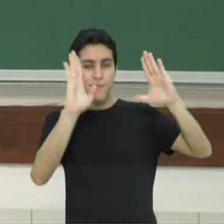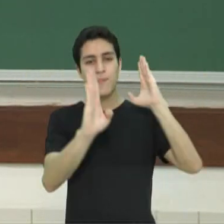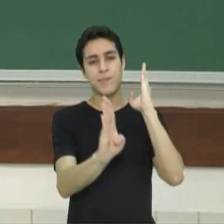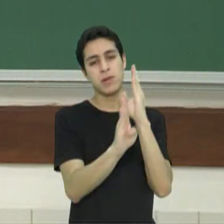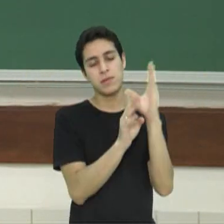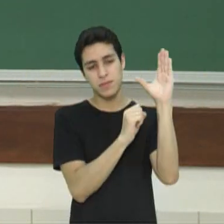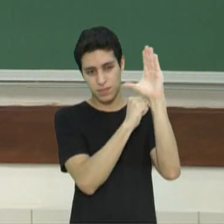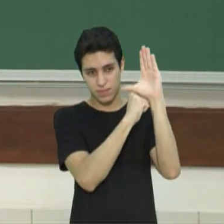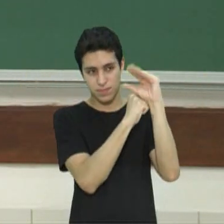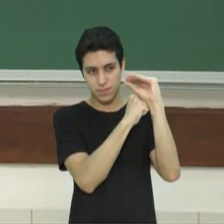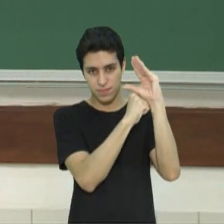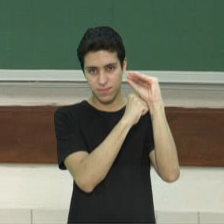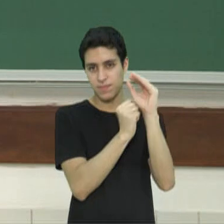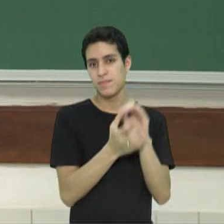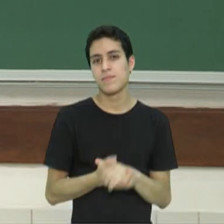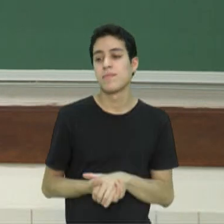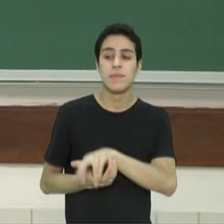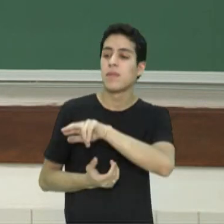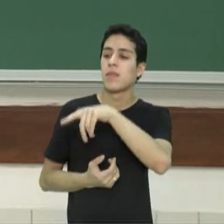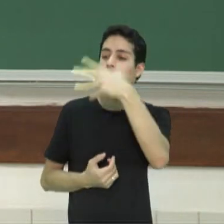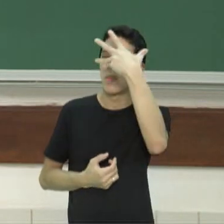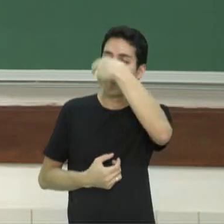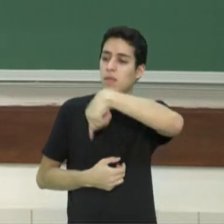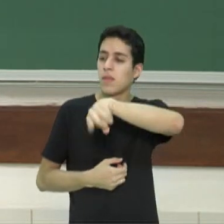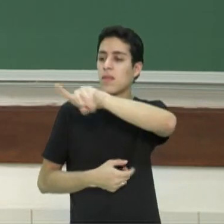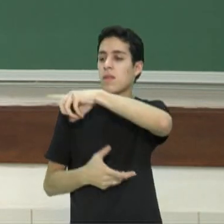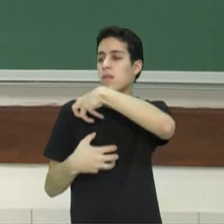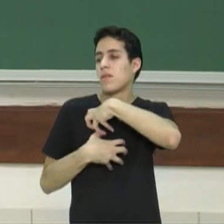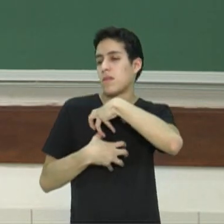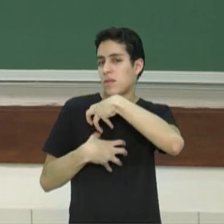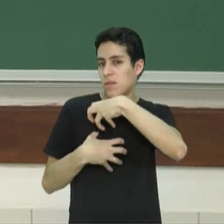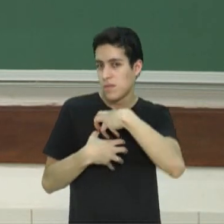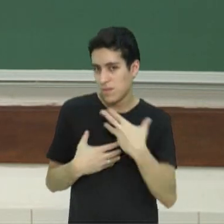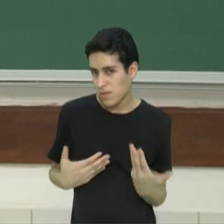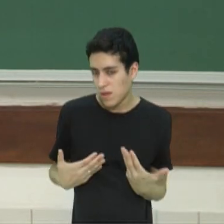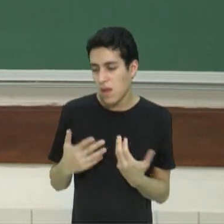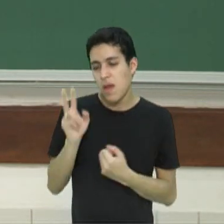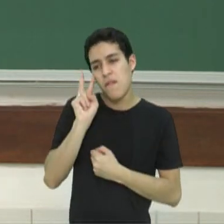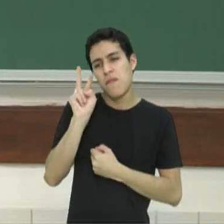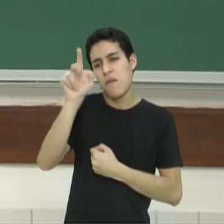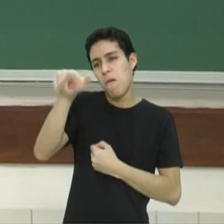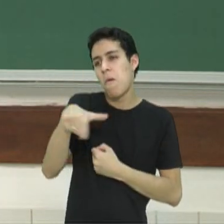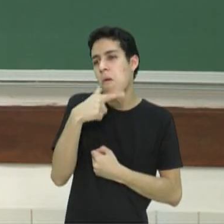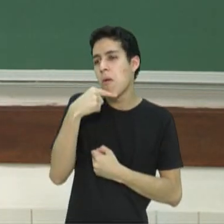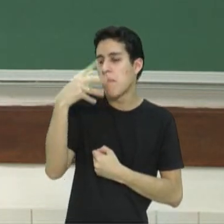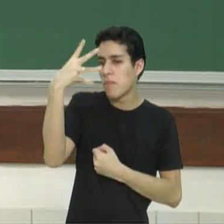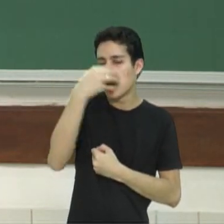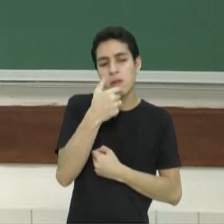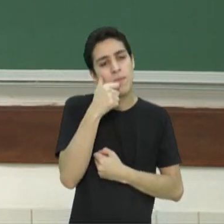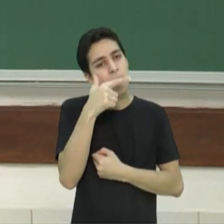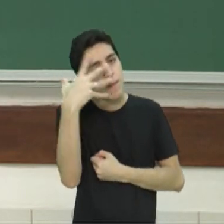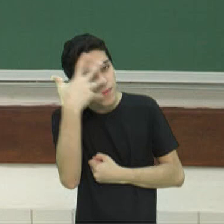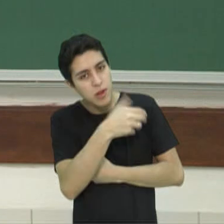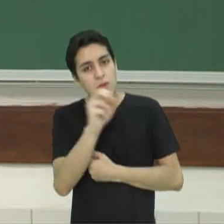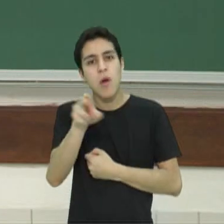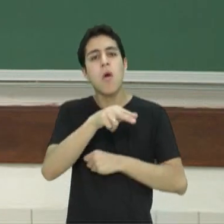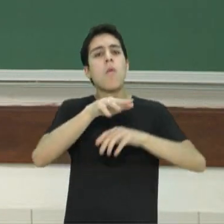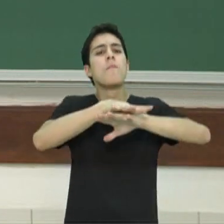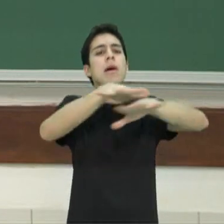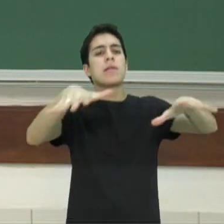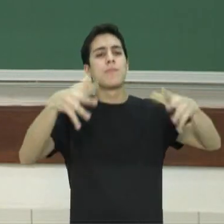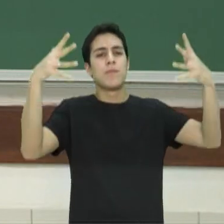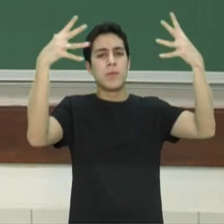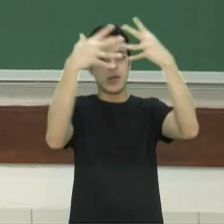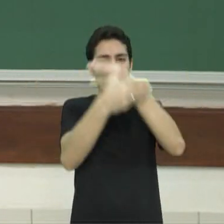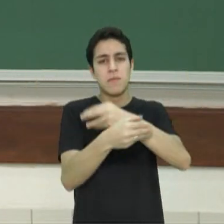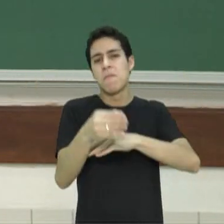conhecimento, e não essa beleza que nós sentimos ao olhar um homem belo, uma mulher bela, ou uma paisagem bela, um belo